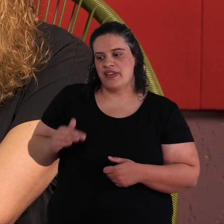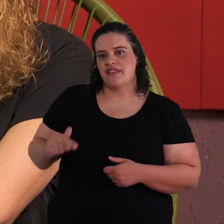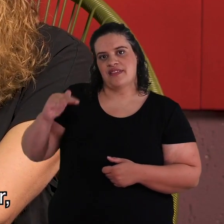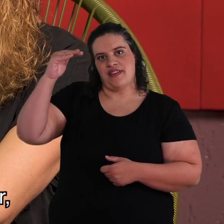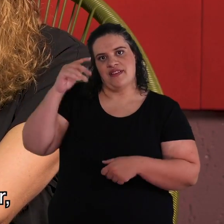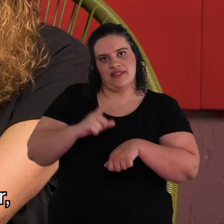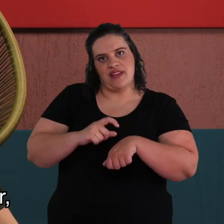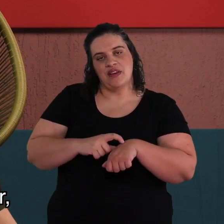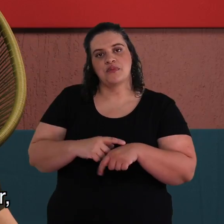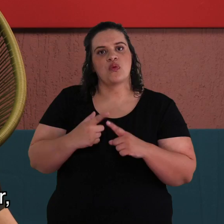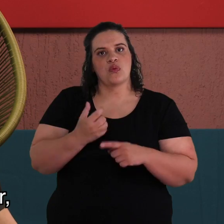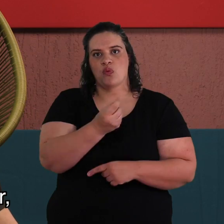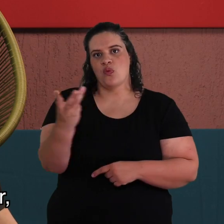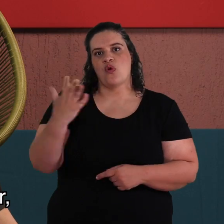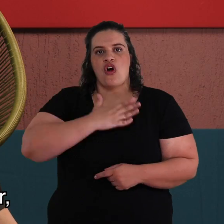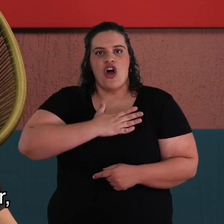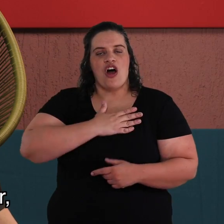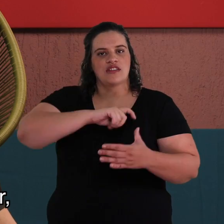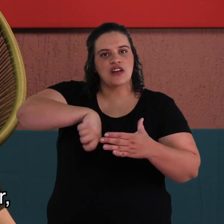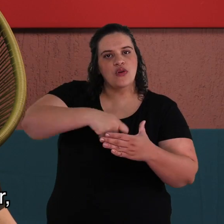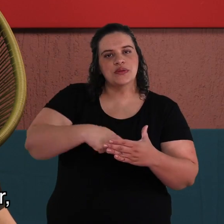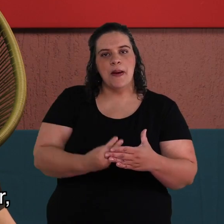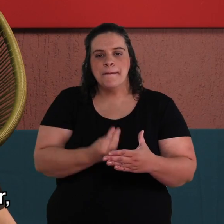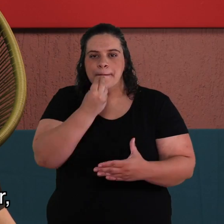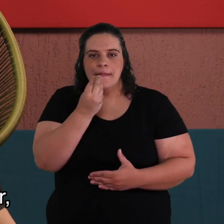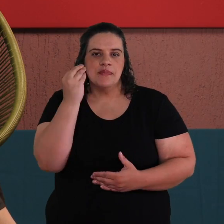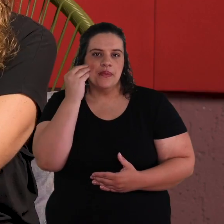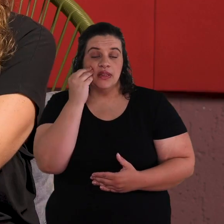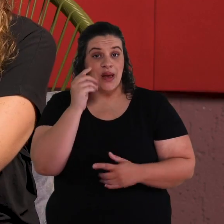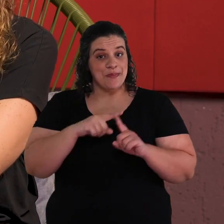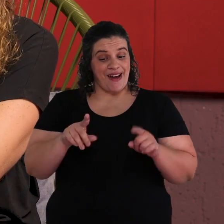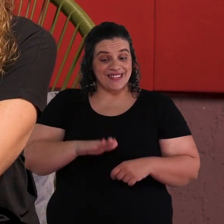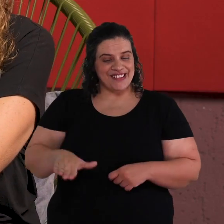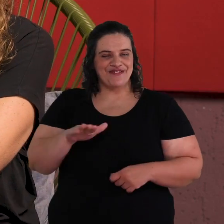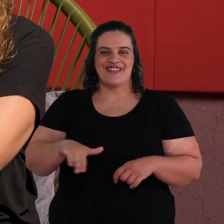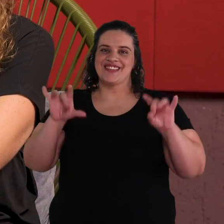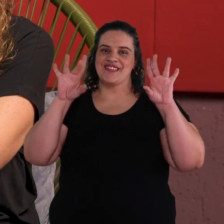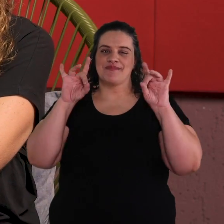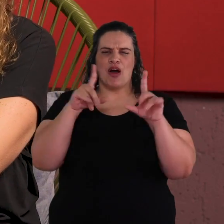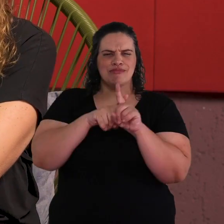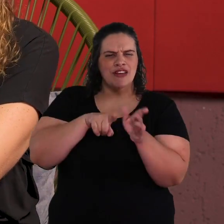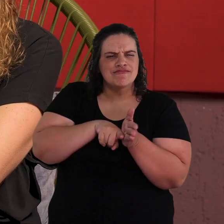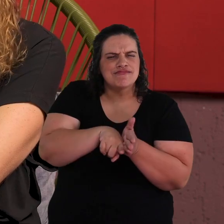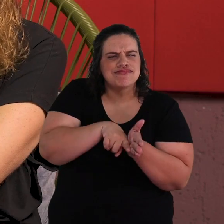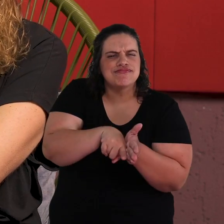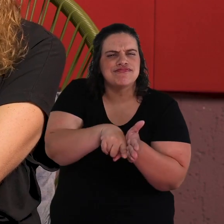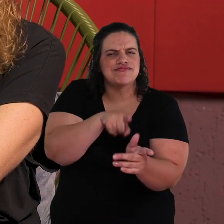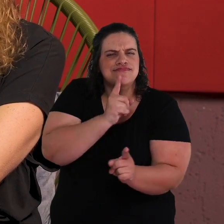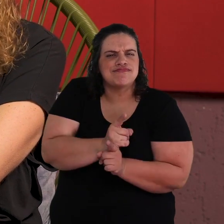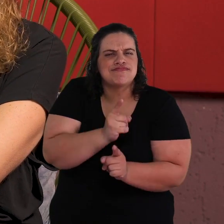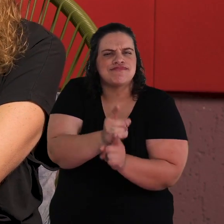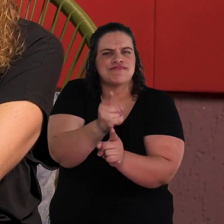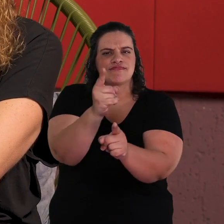da vida, é claro. Muita gente gosta de cozinhar, provar, experimentar, mas a infância tem um sabor especial que é da investigação,